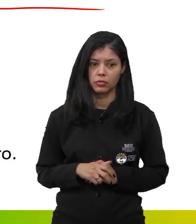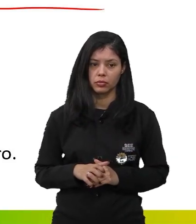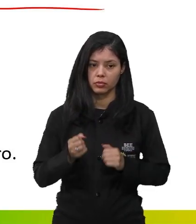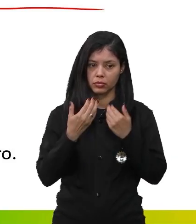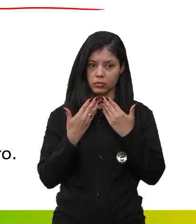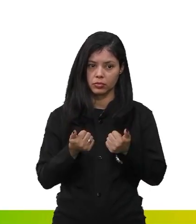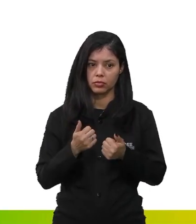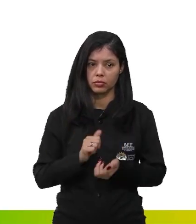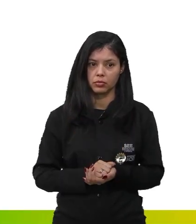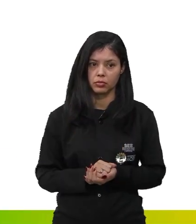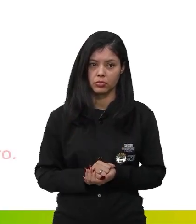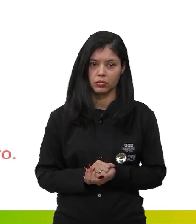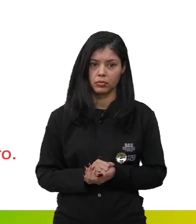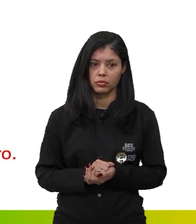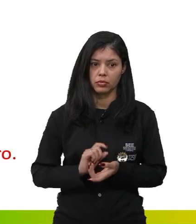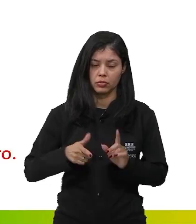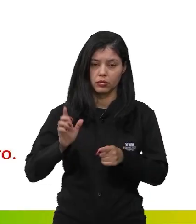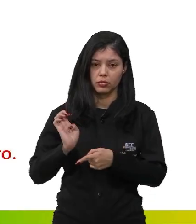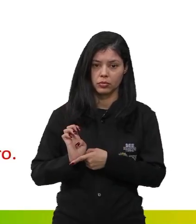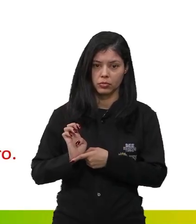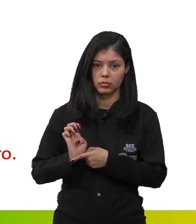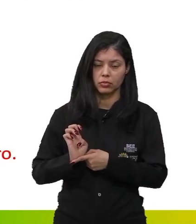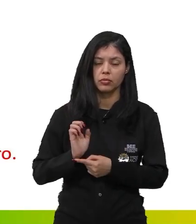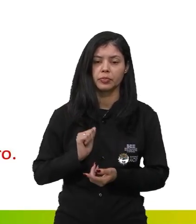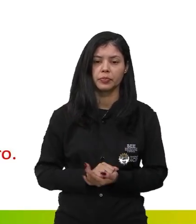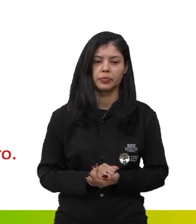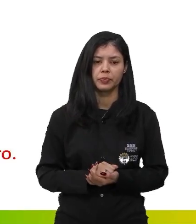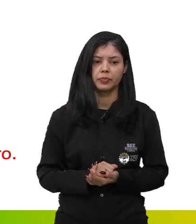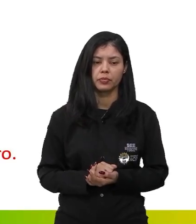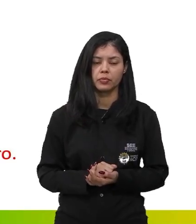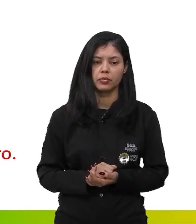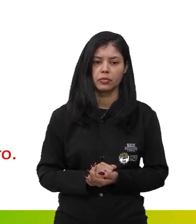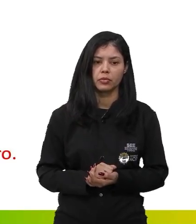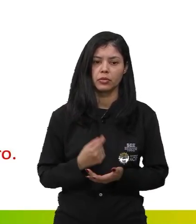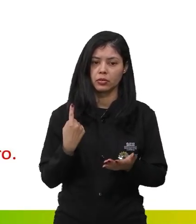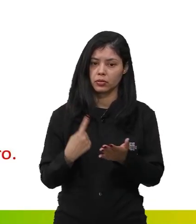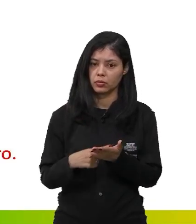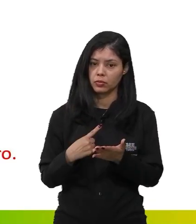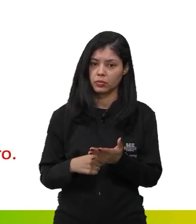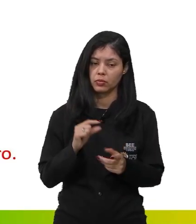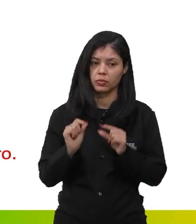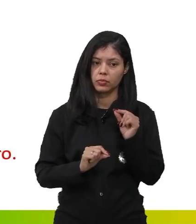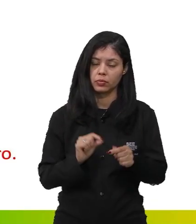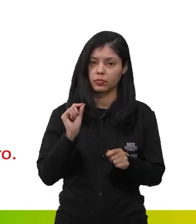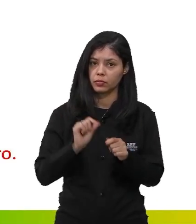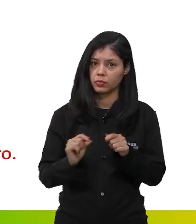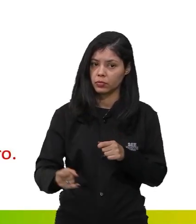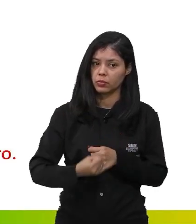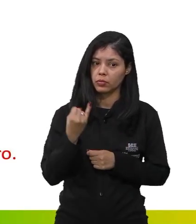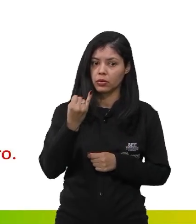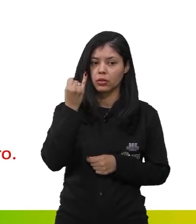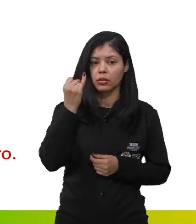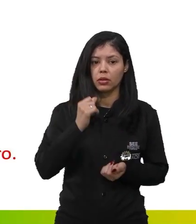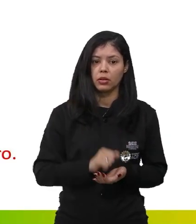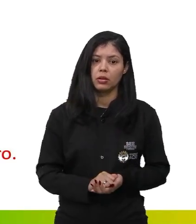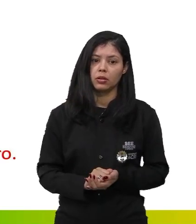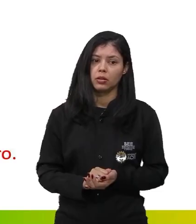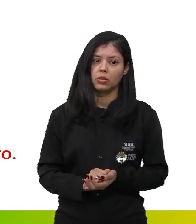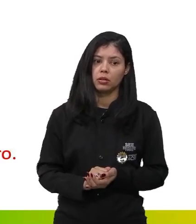Muito bem. Letra E. O Tratado de Tordesilhas foi fundamental para